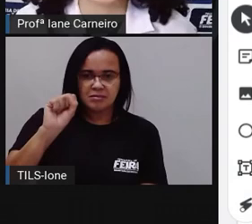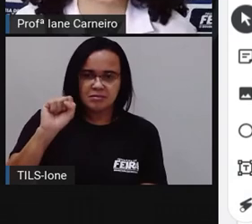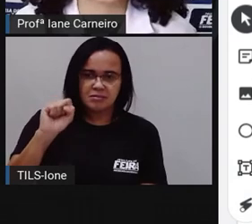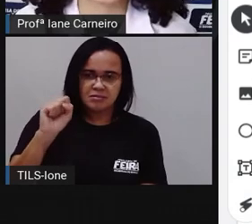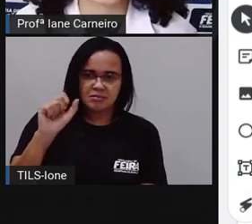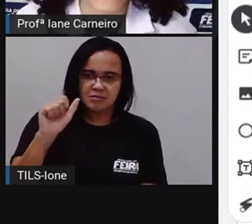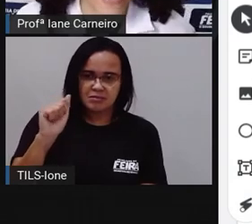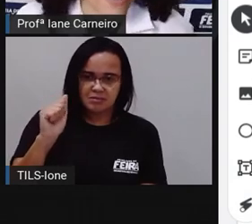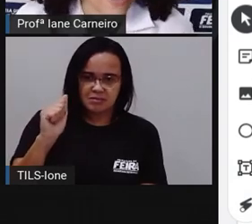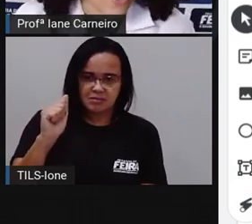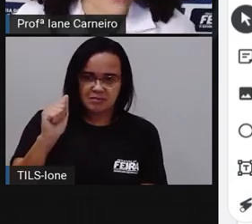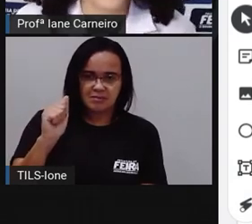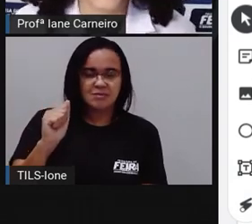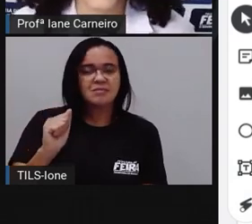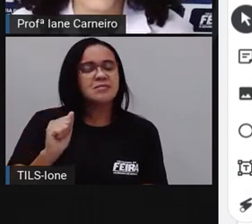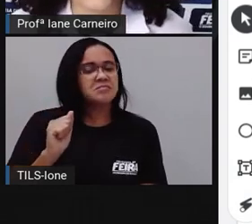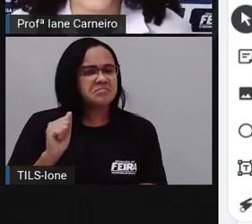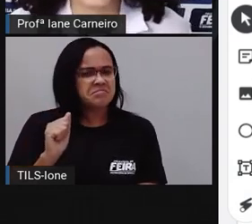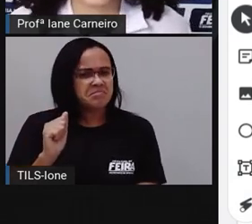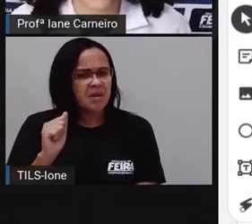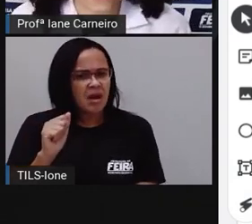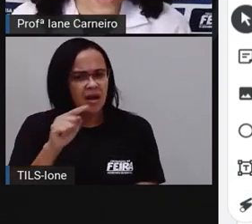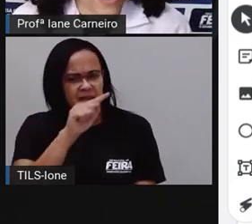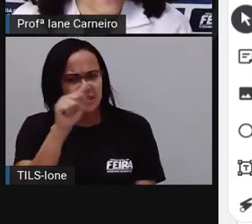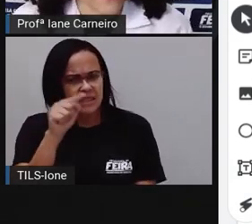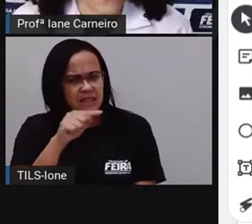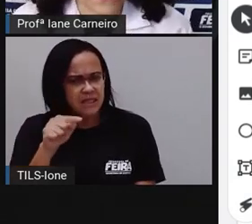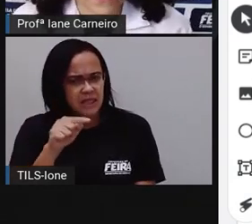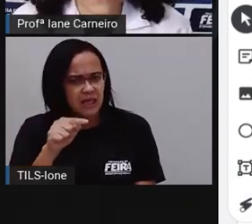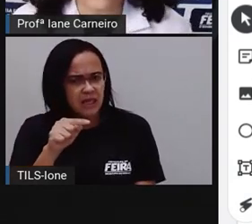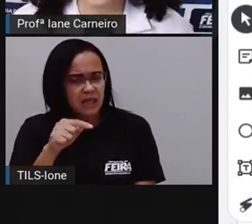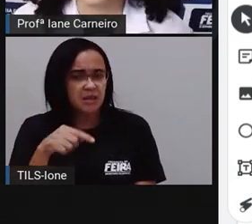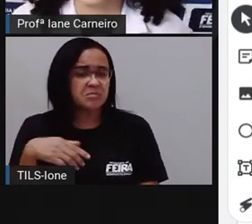Oza. O Pro escreve com a letra Z?